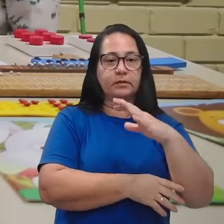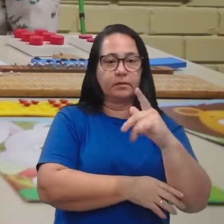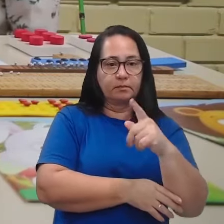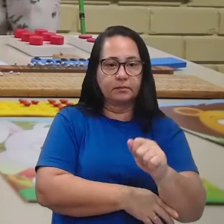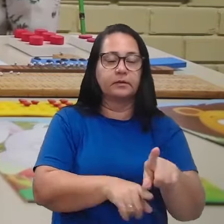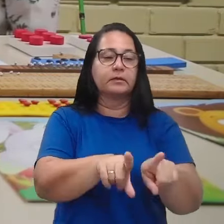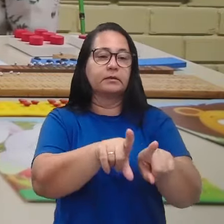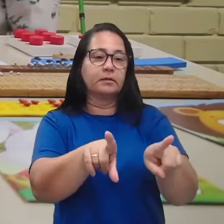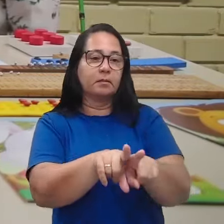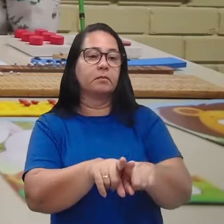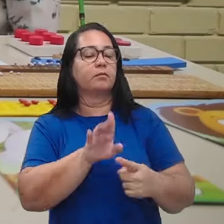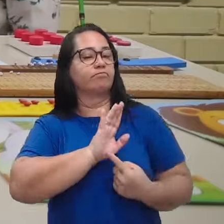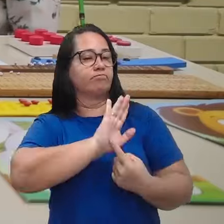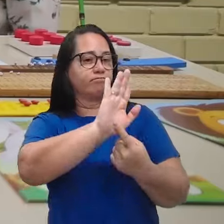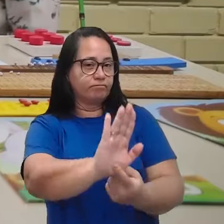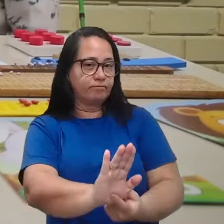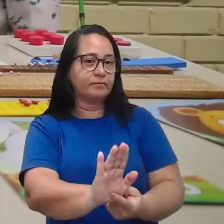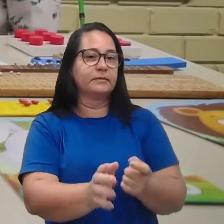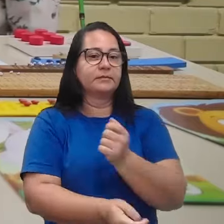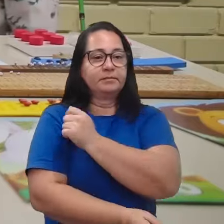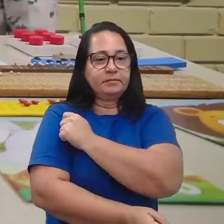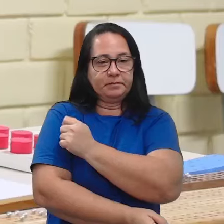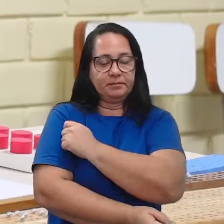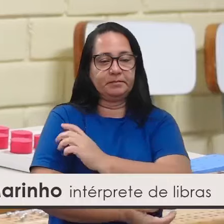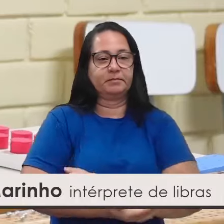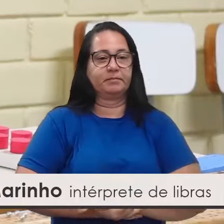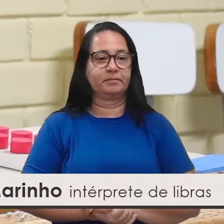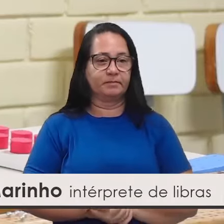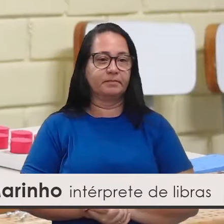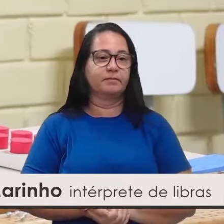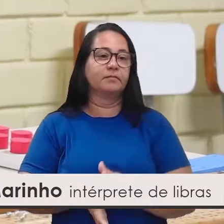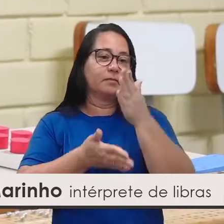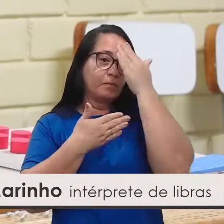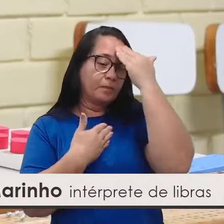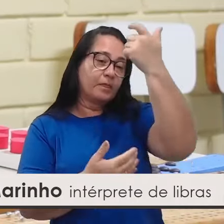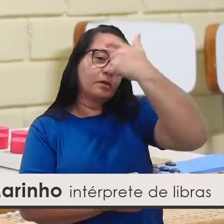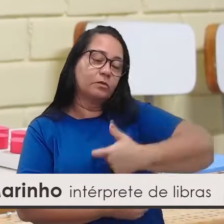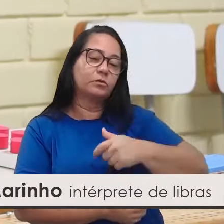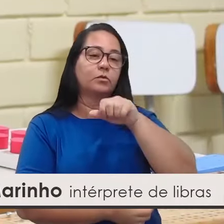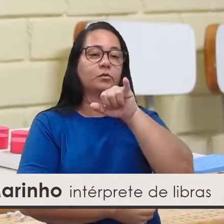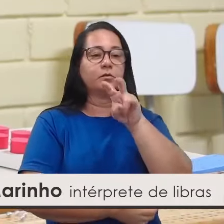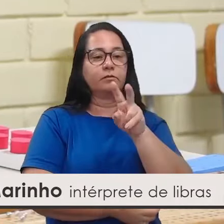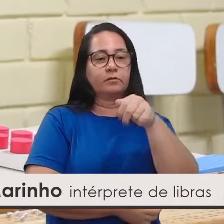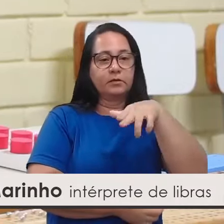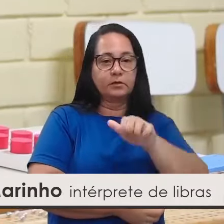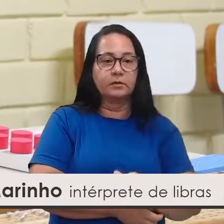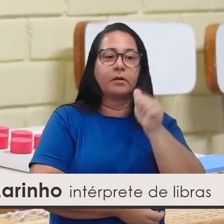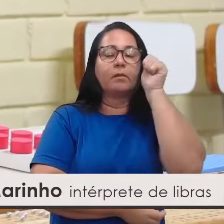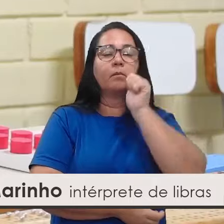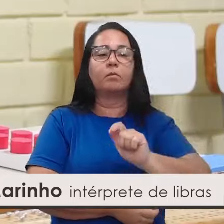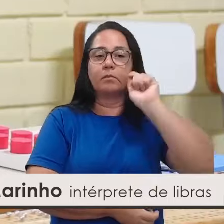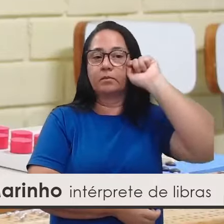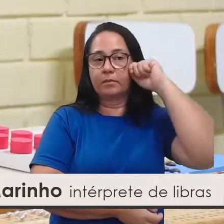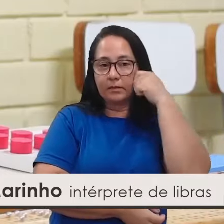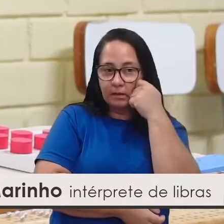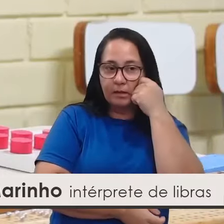à vontade para se apresentar para os nossos estudantes, por favor. Obrigada! Sou Ivana Barbosa, mulher negra,